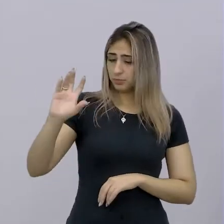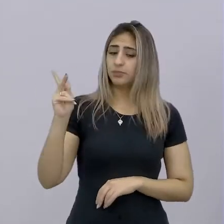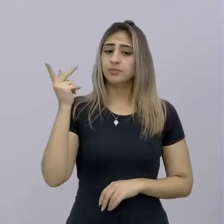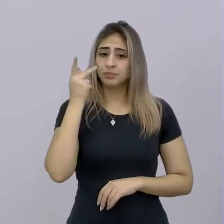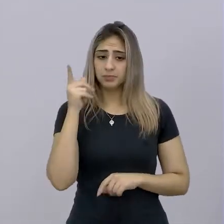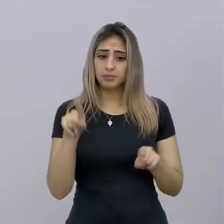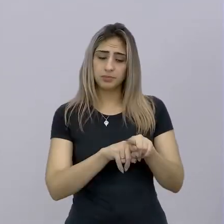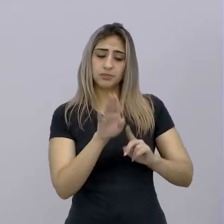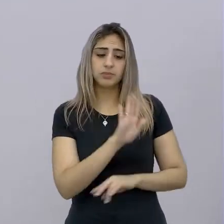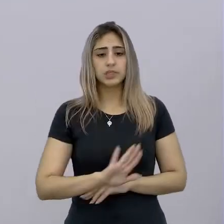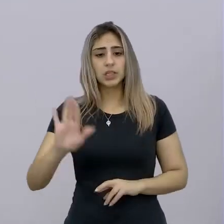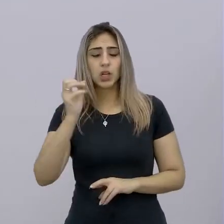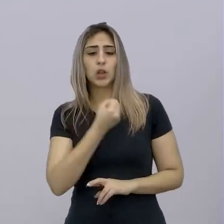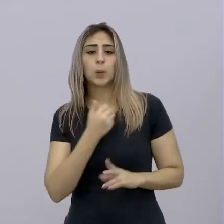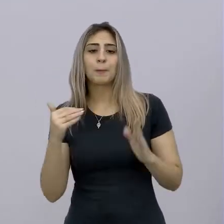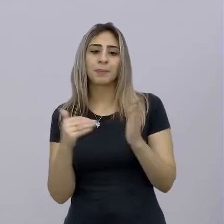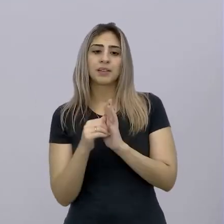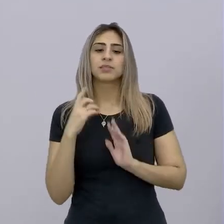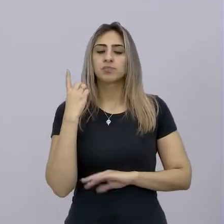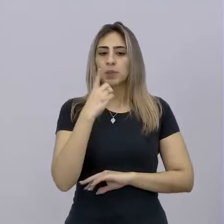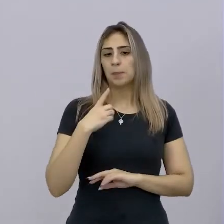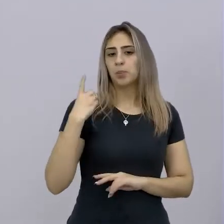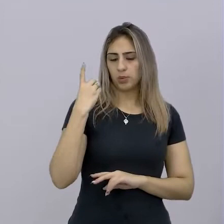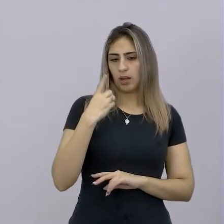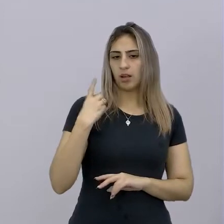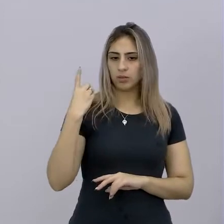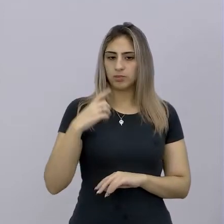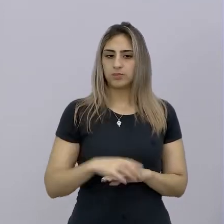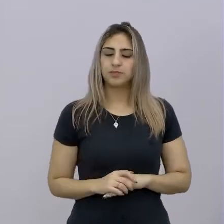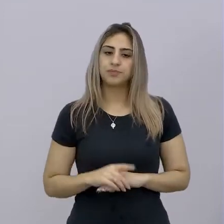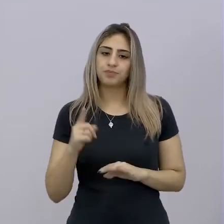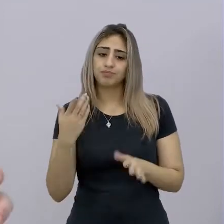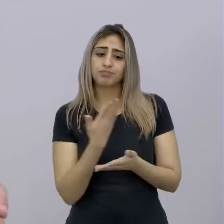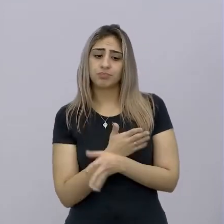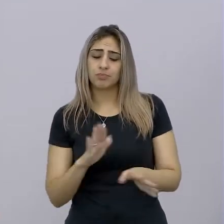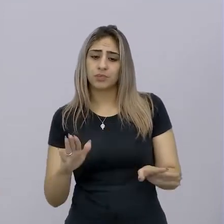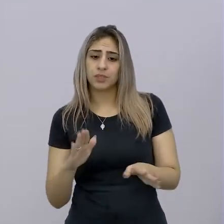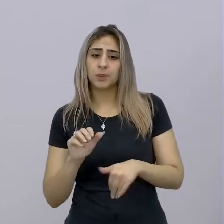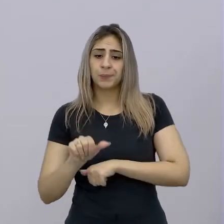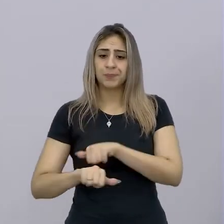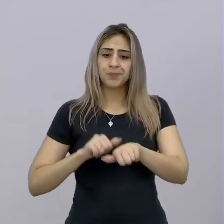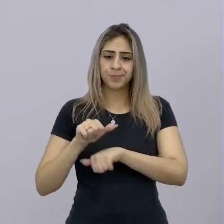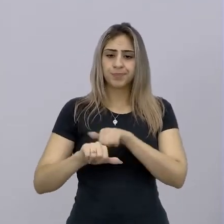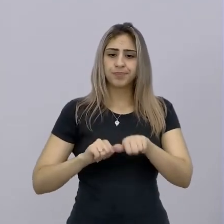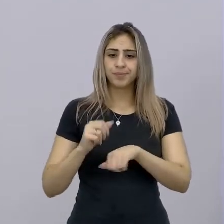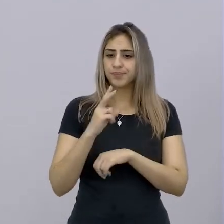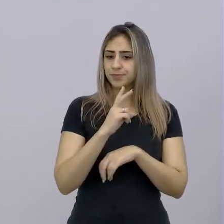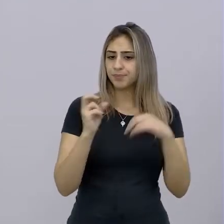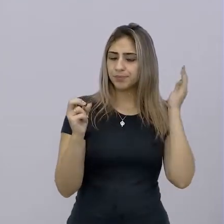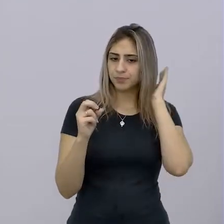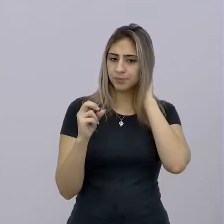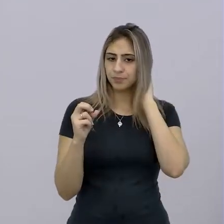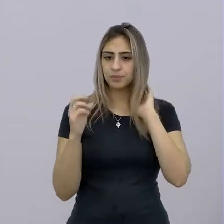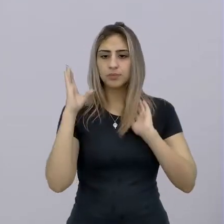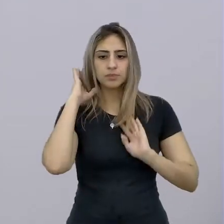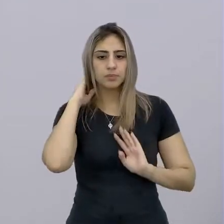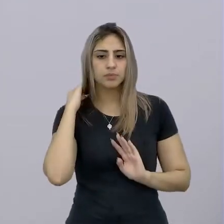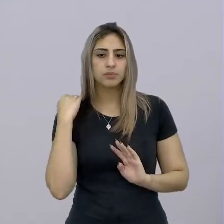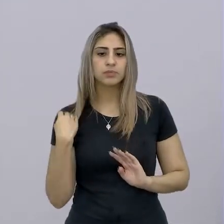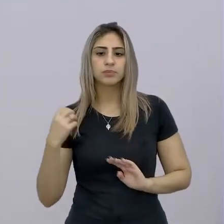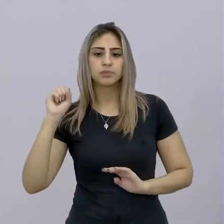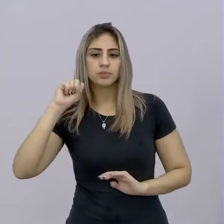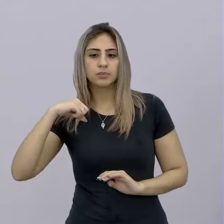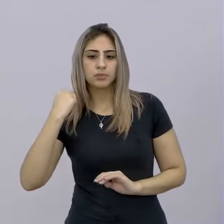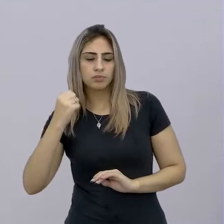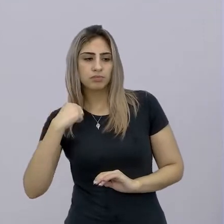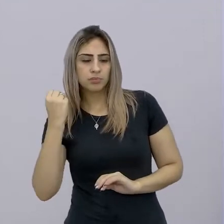ele elege um número máximo de deputados e isso acaba se tornando, né, dos 500, eu falei até o número de